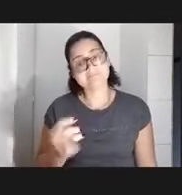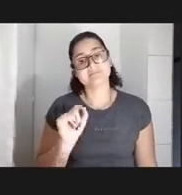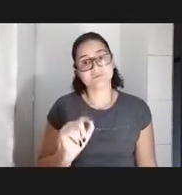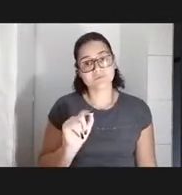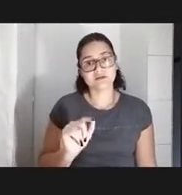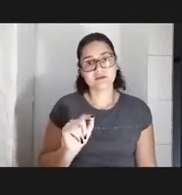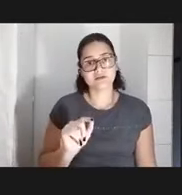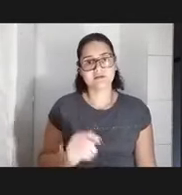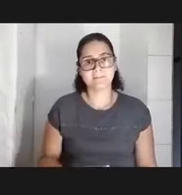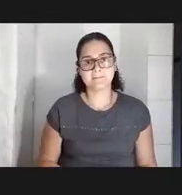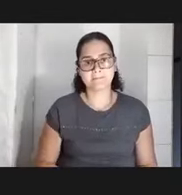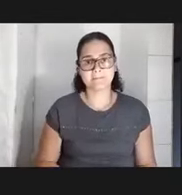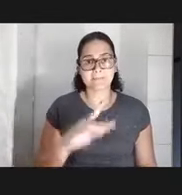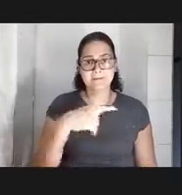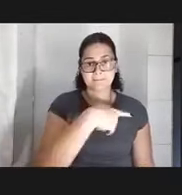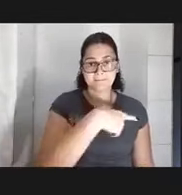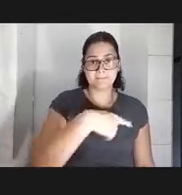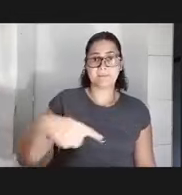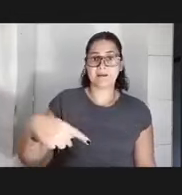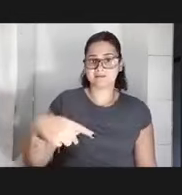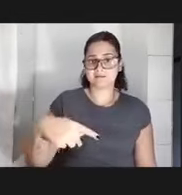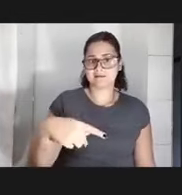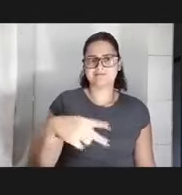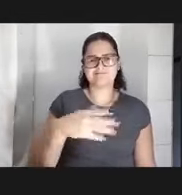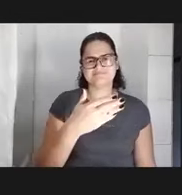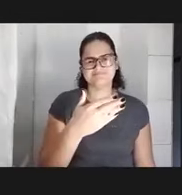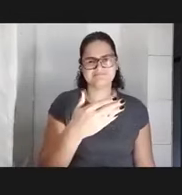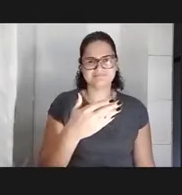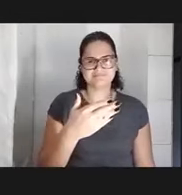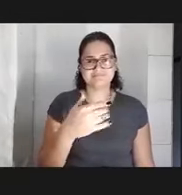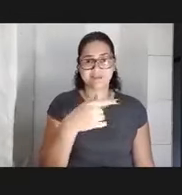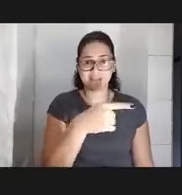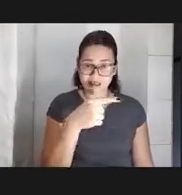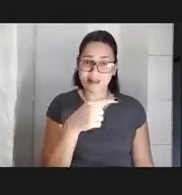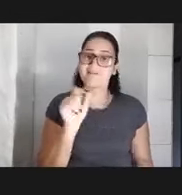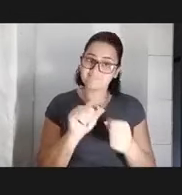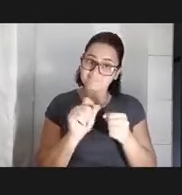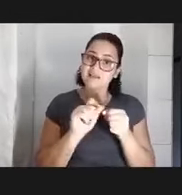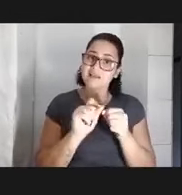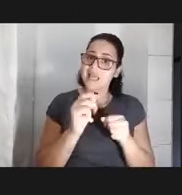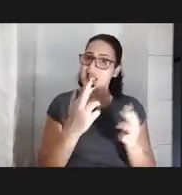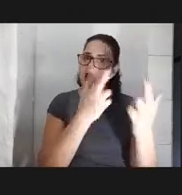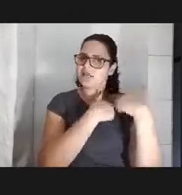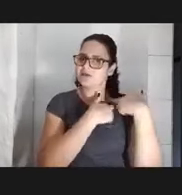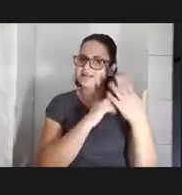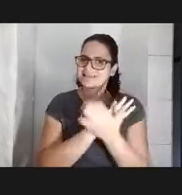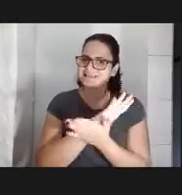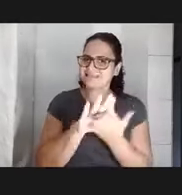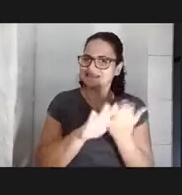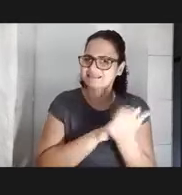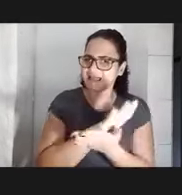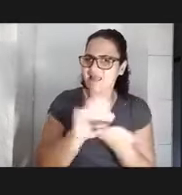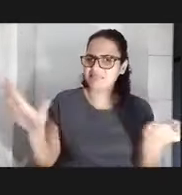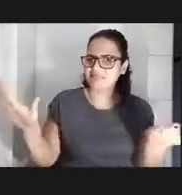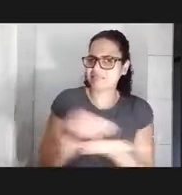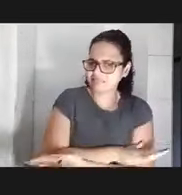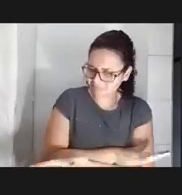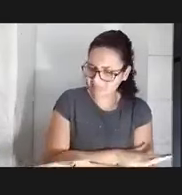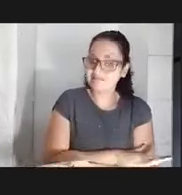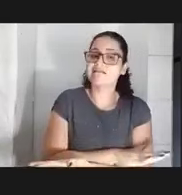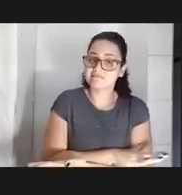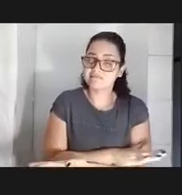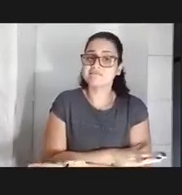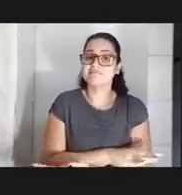desse presidente, que além de ele ser criminoso, irresponsável, genocida, como disse o Marcelo,